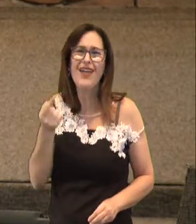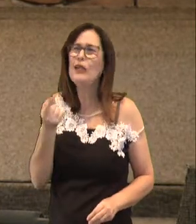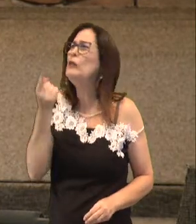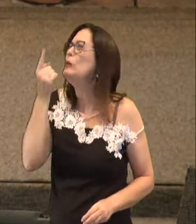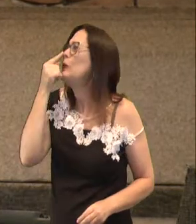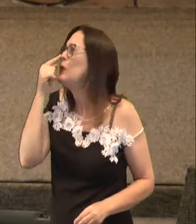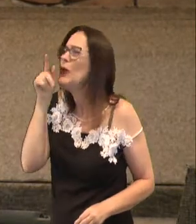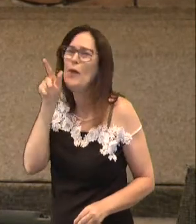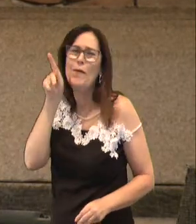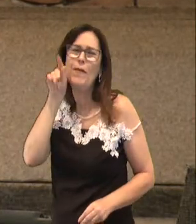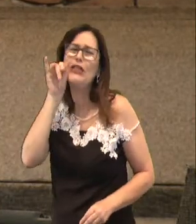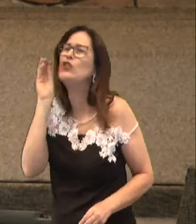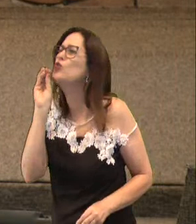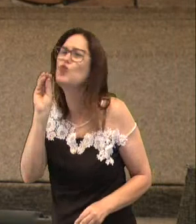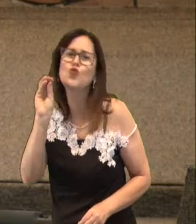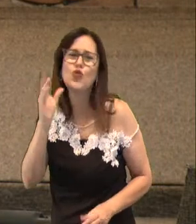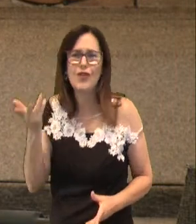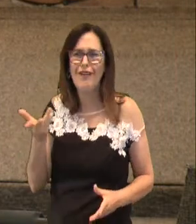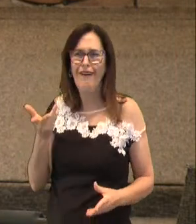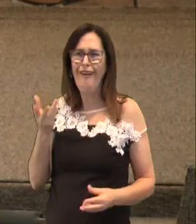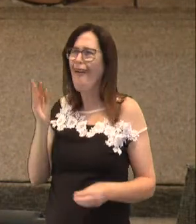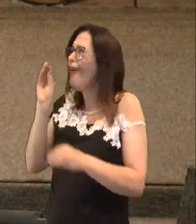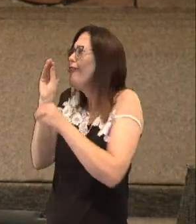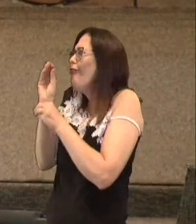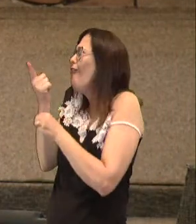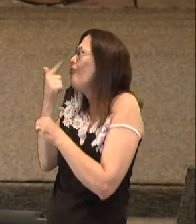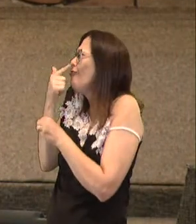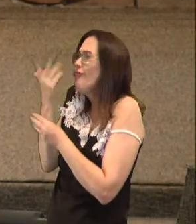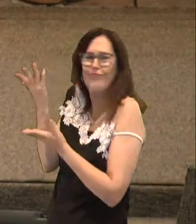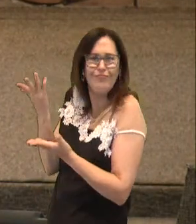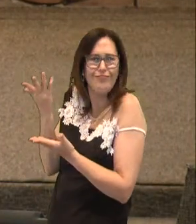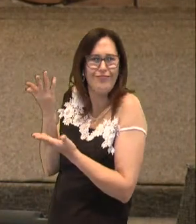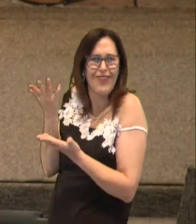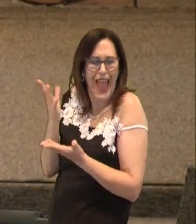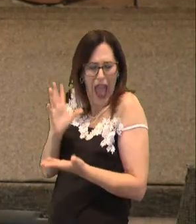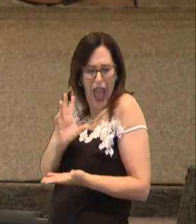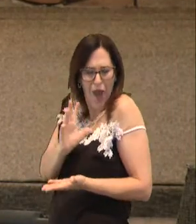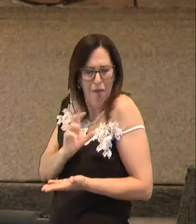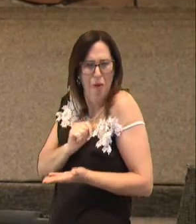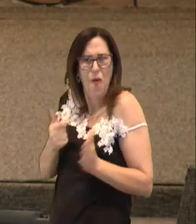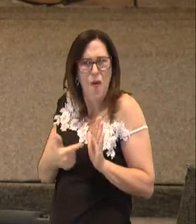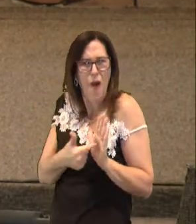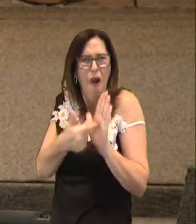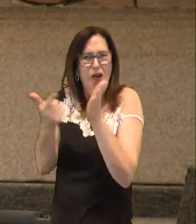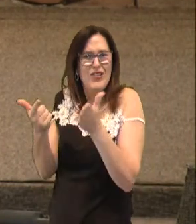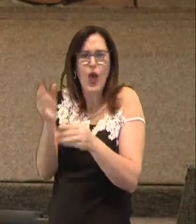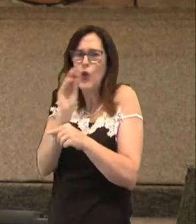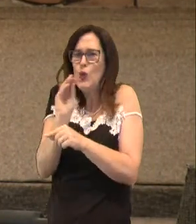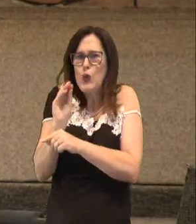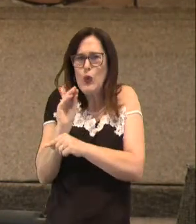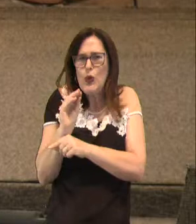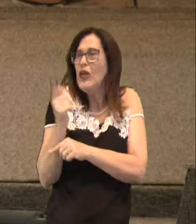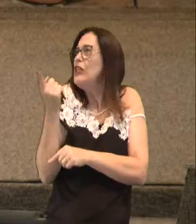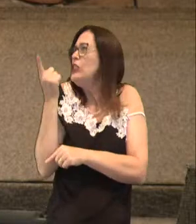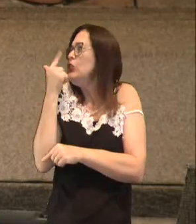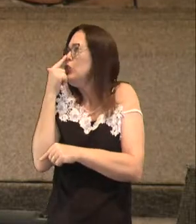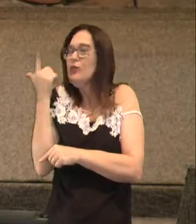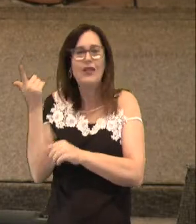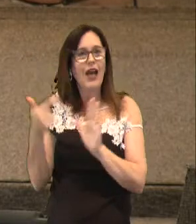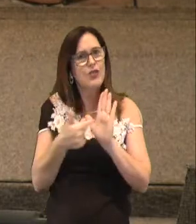meu papai, meu paizinho. É uma palavra que denota amor, que denota carinho, que denota intimidade.